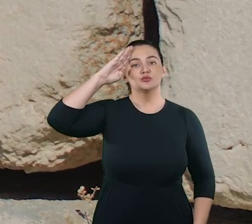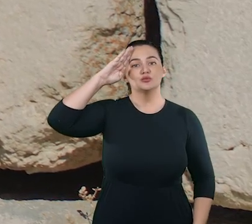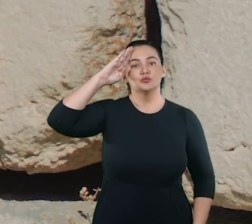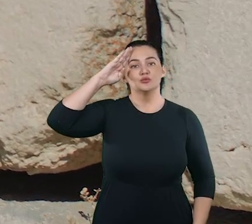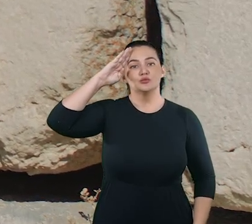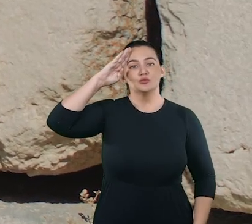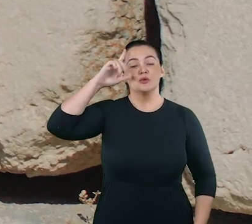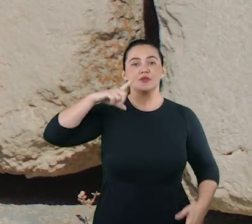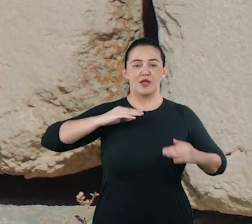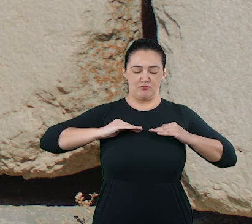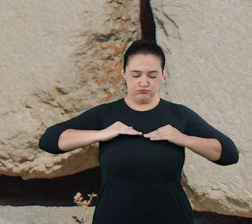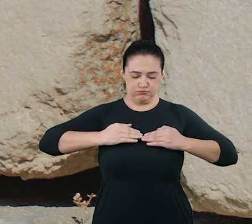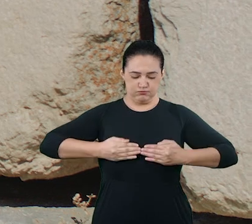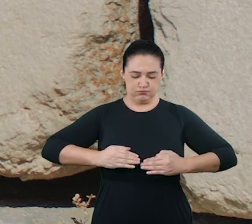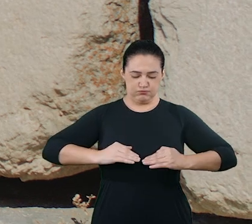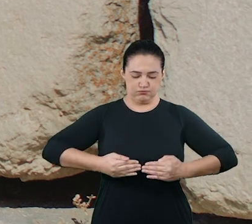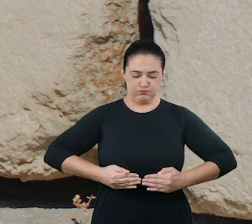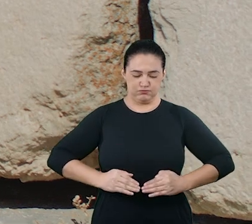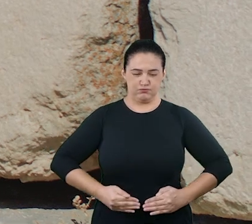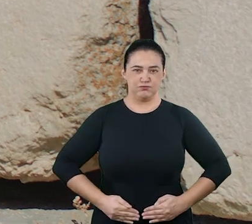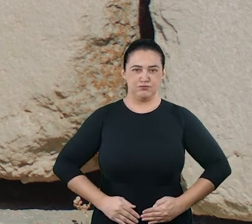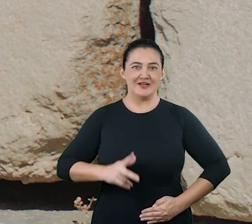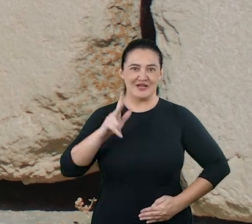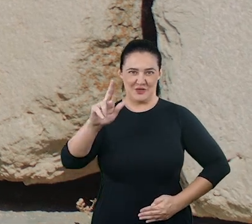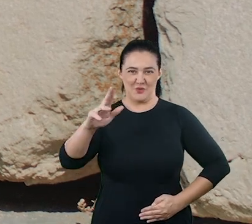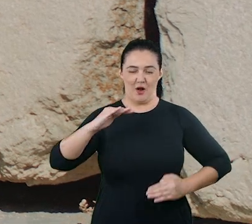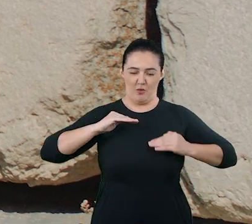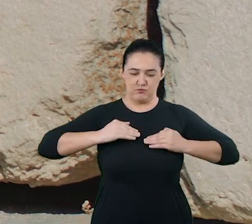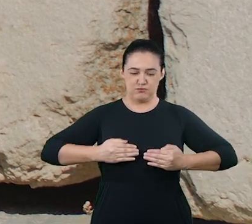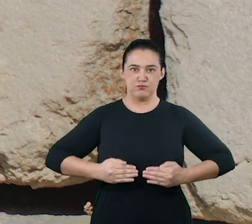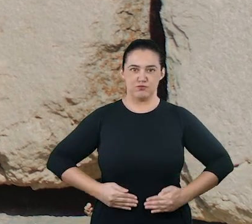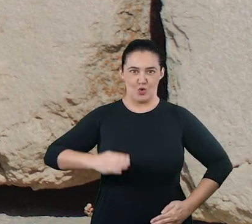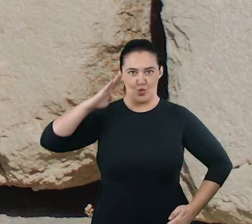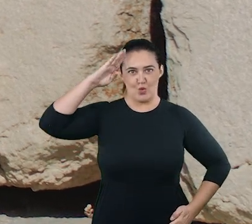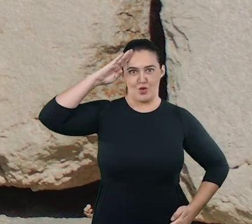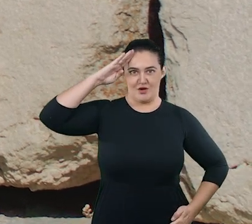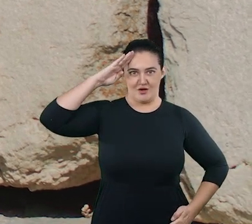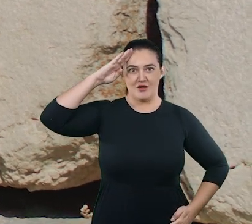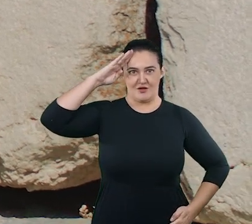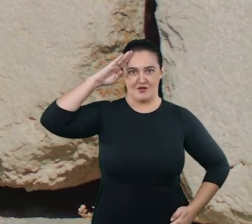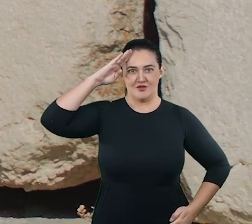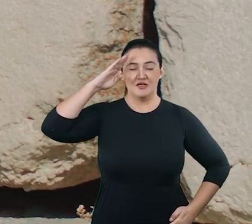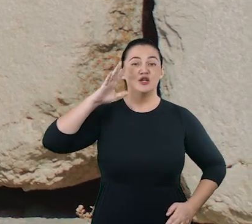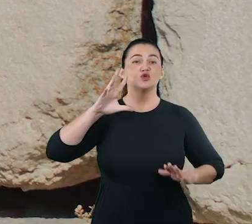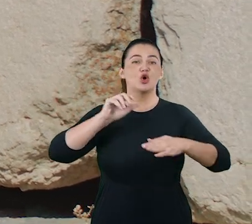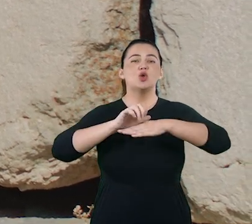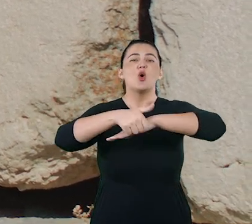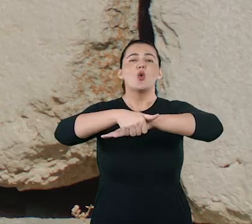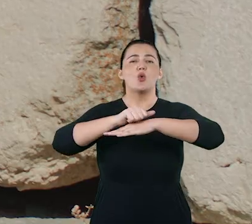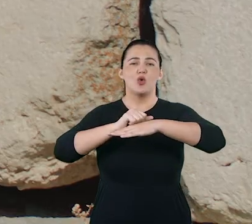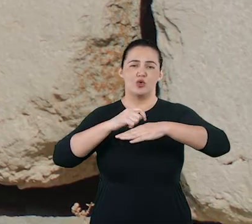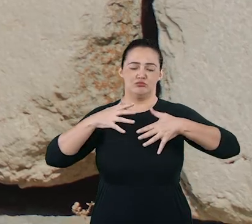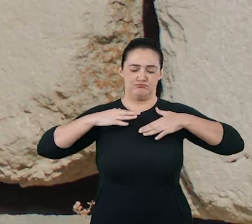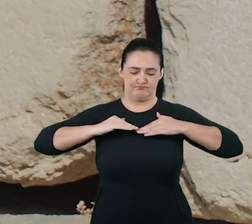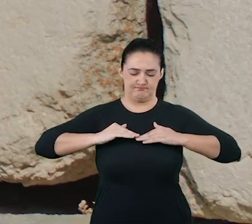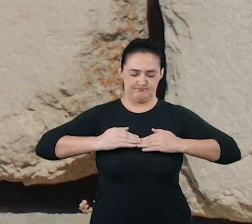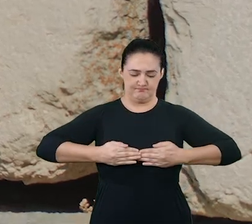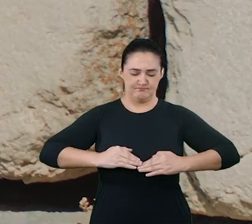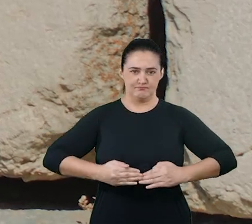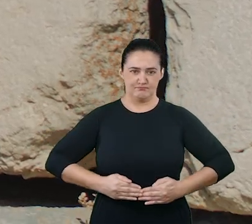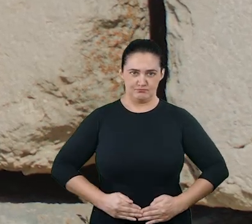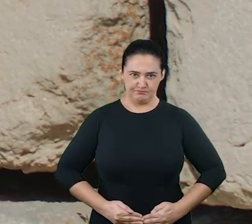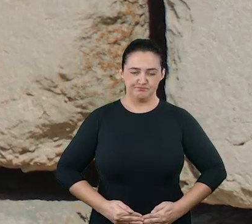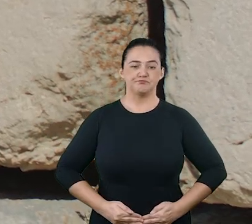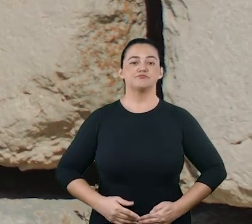aqui uma couraça, como se fosse uma armadura. Você está vendo, embora a rigor a armadura é todo o conjunto de peças. Aqui seria a